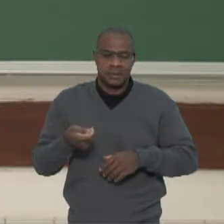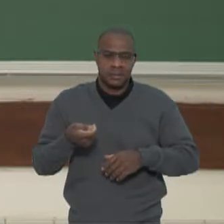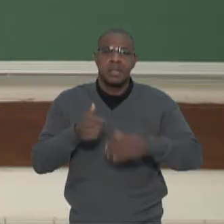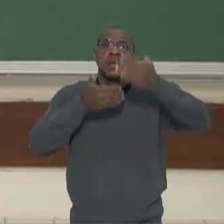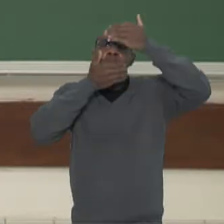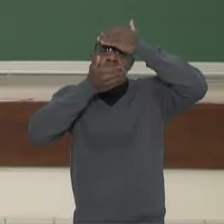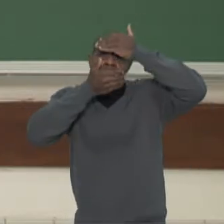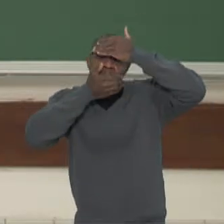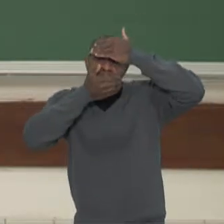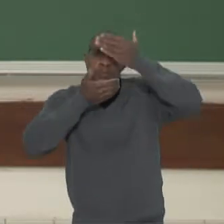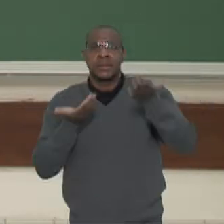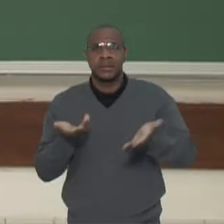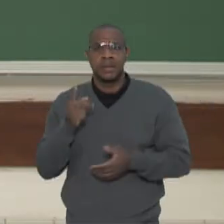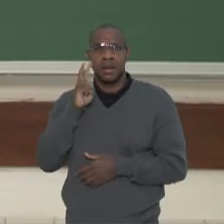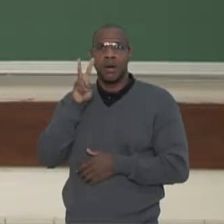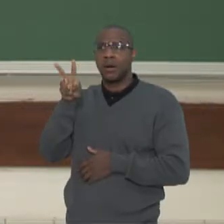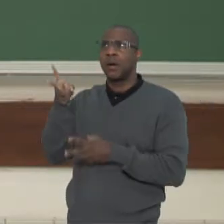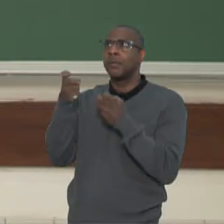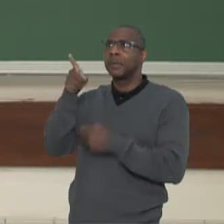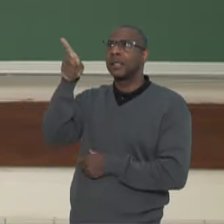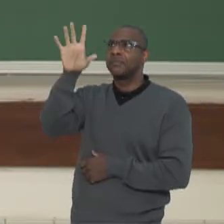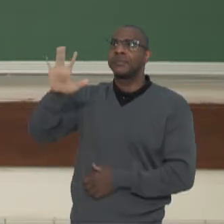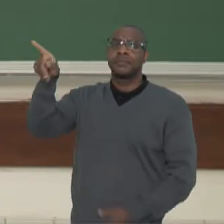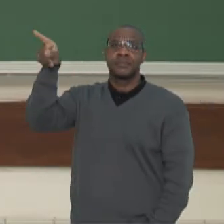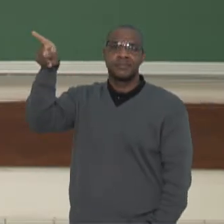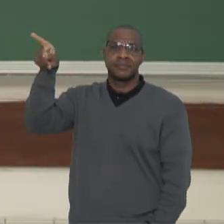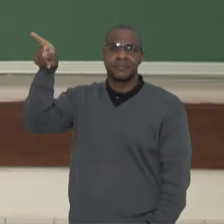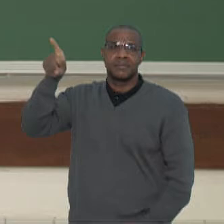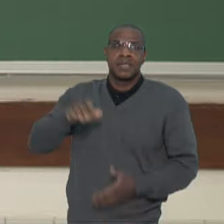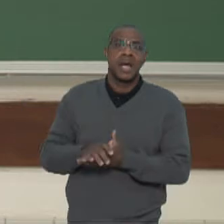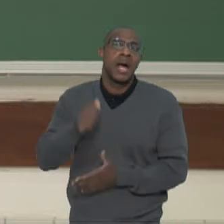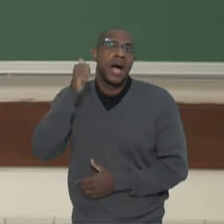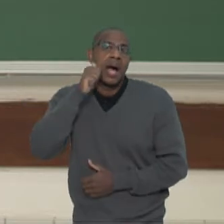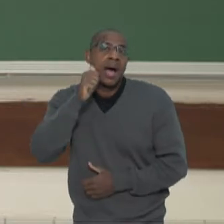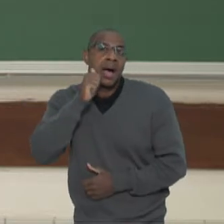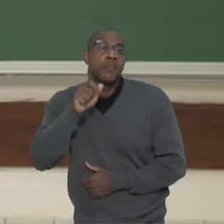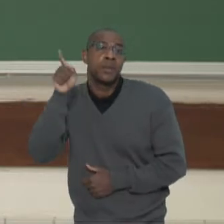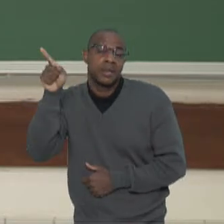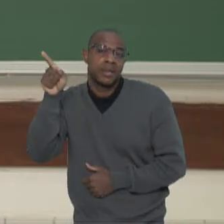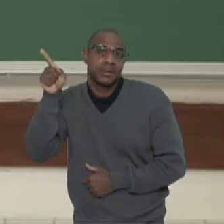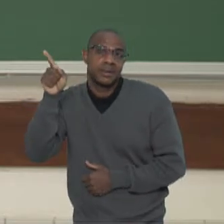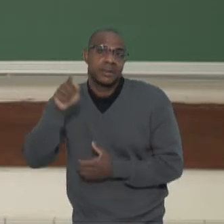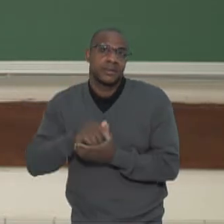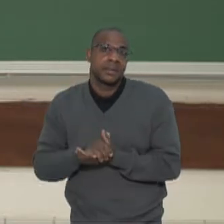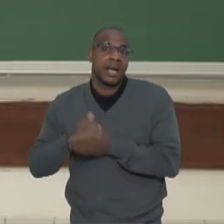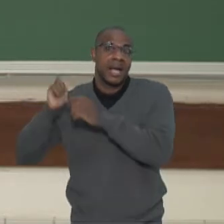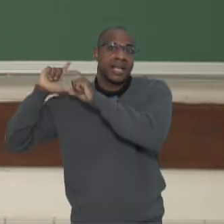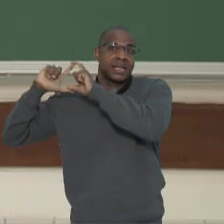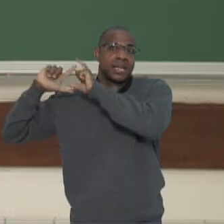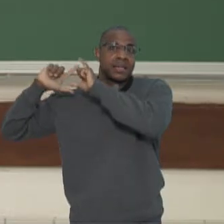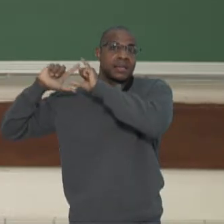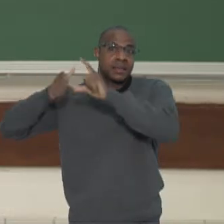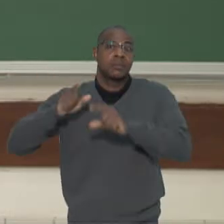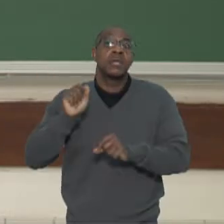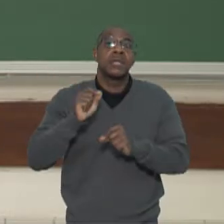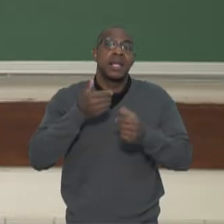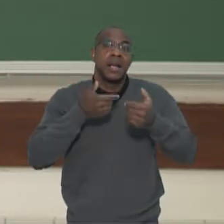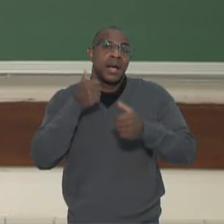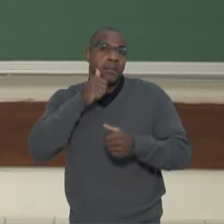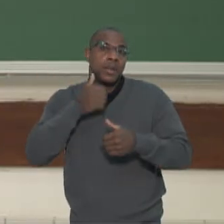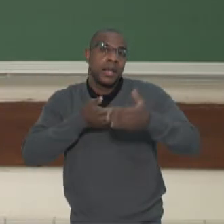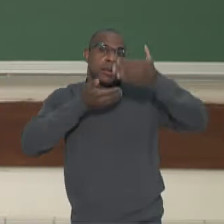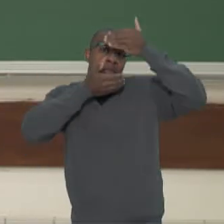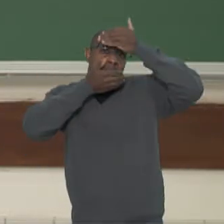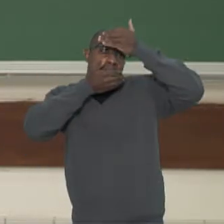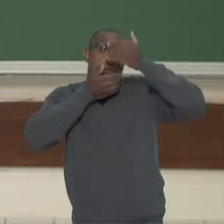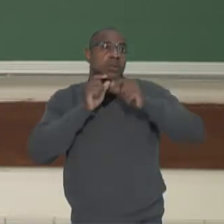história, geografia, vocês vão ver aí que a mulher, né, a tradição da mulher muçulmana, então por si só